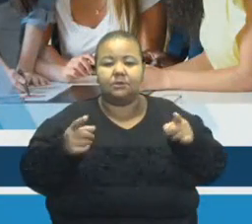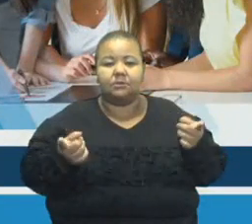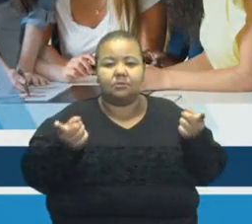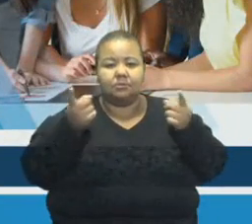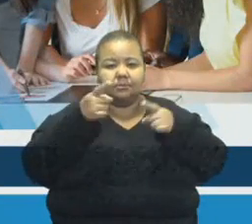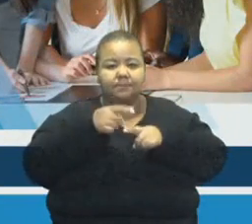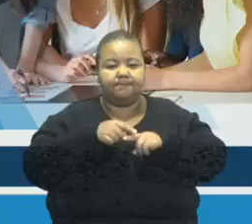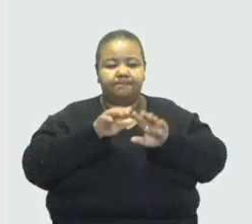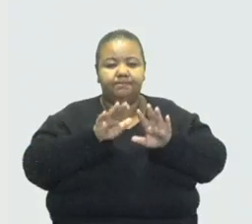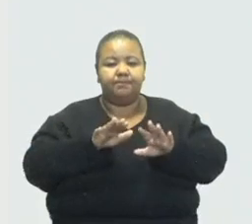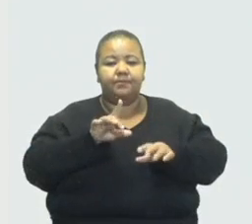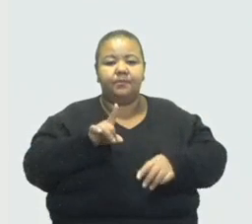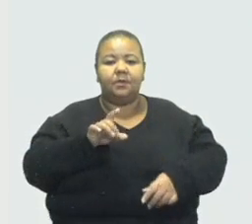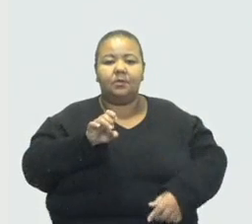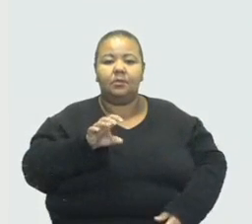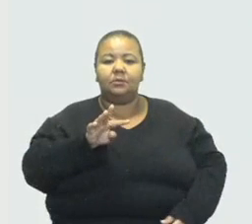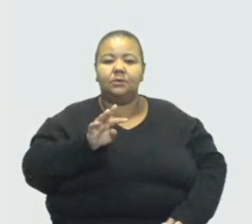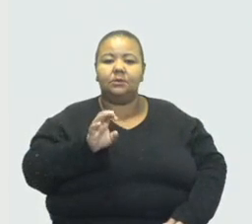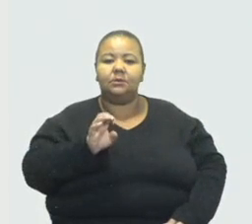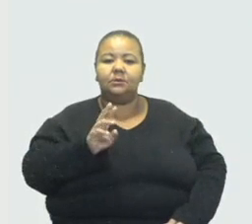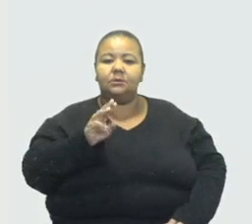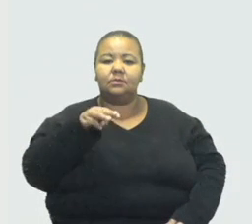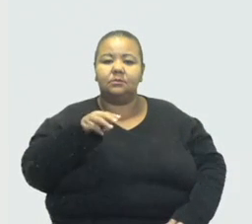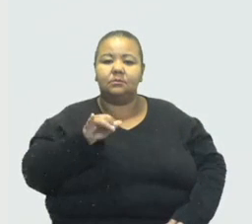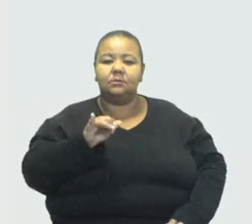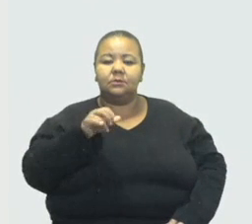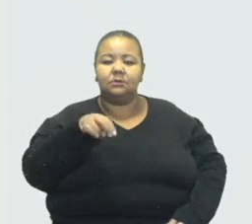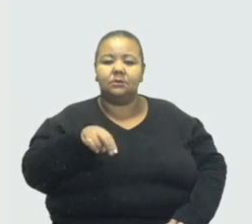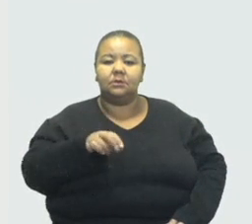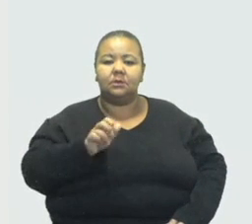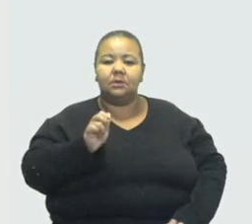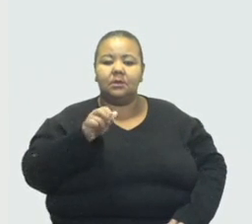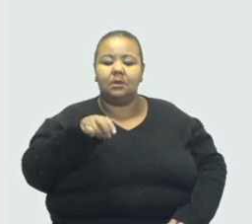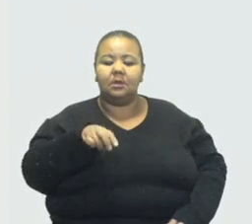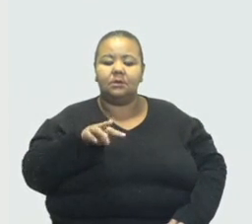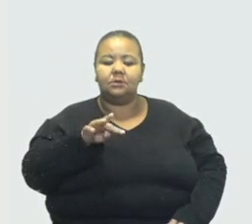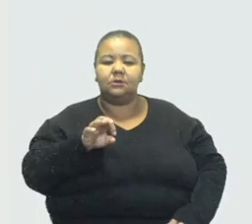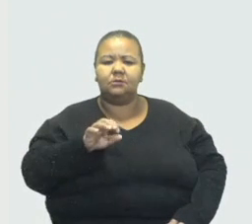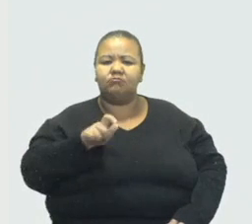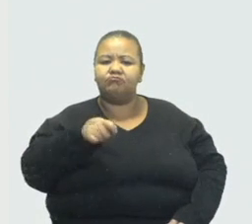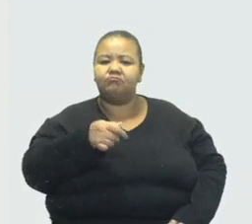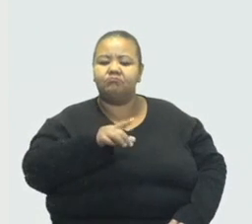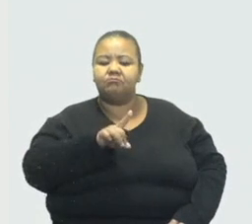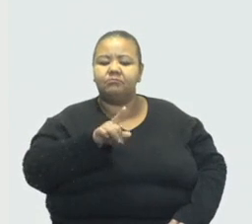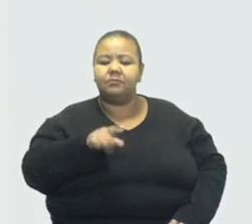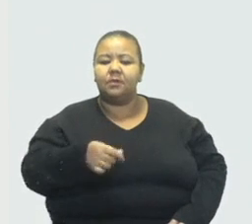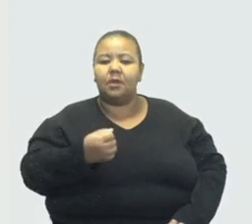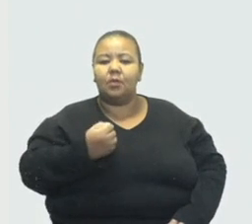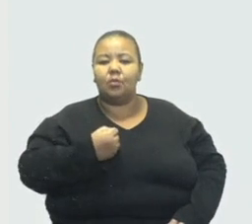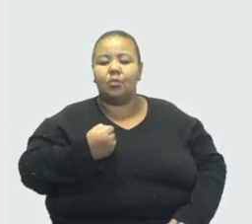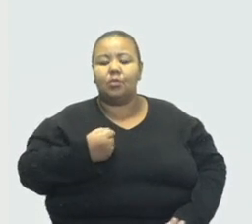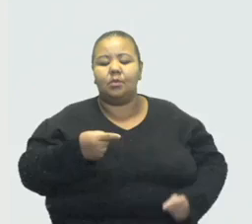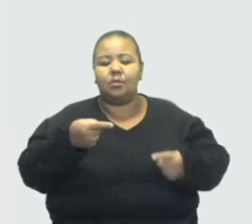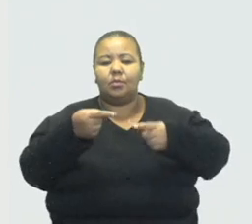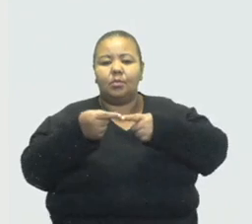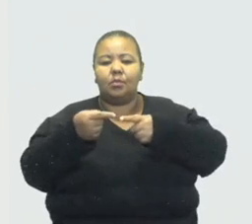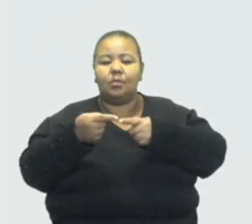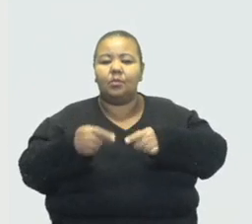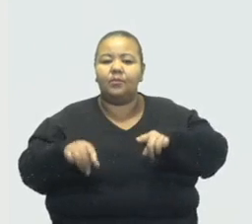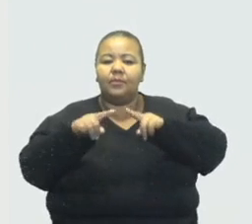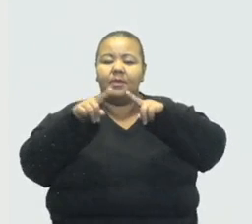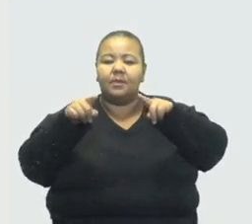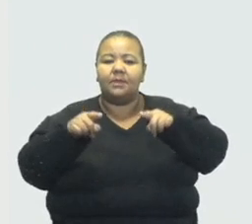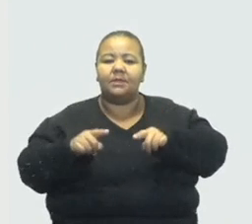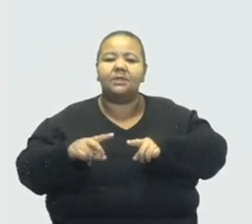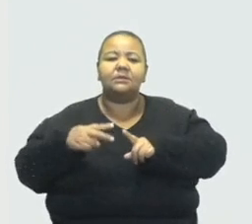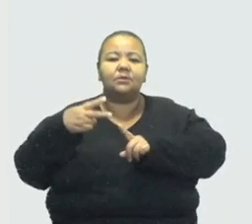O determinante, quando nós pensamos ele refere-se a um número associado a uma matriz quadrada. O que é